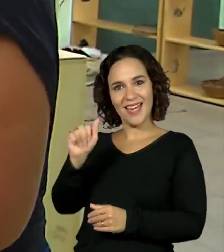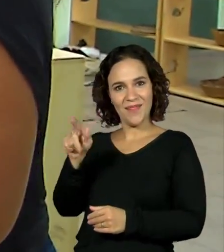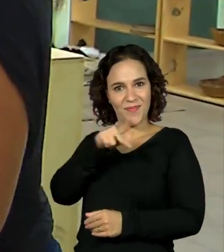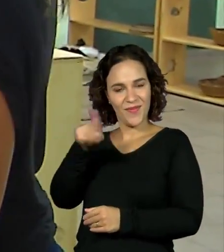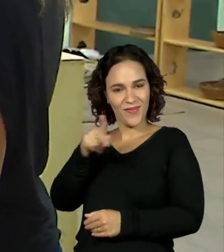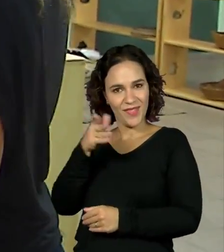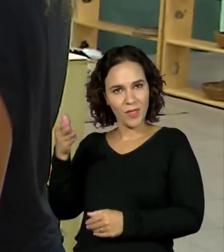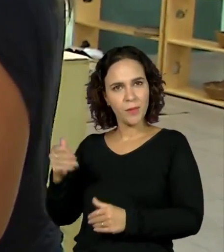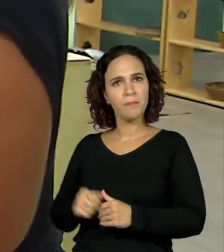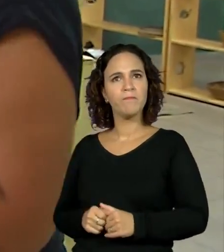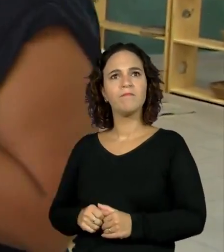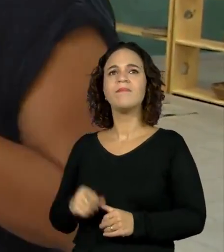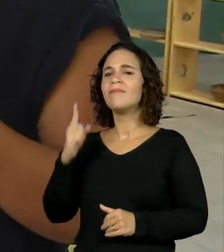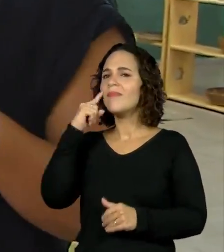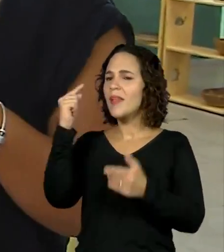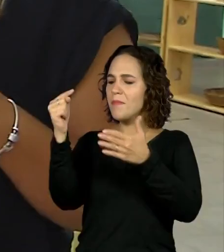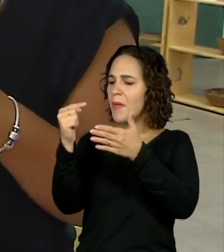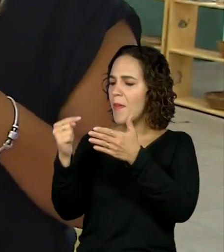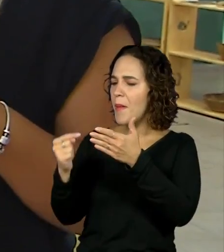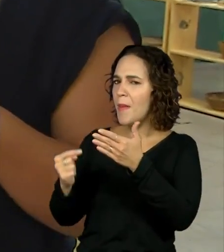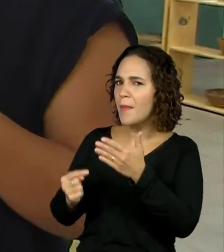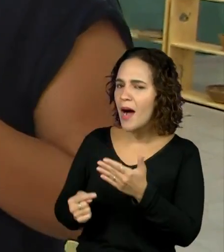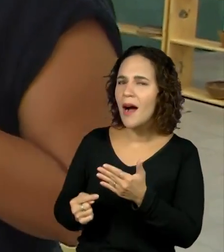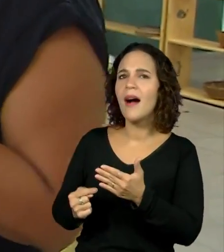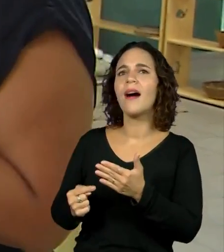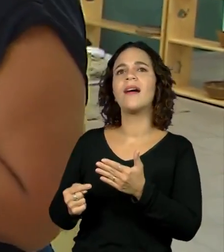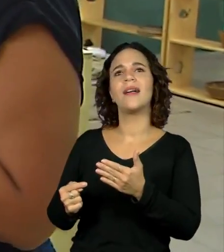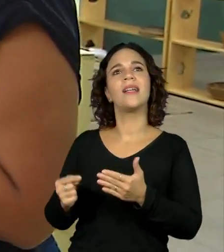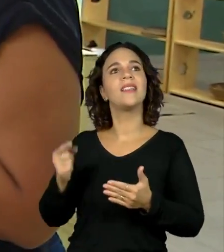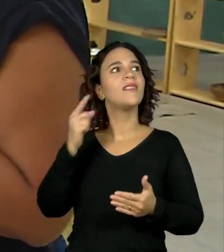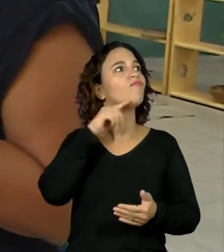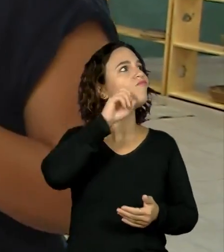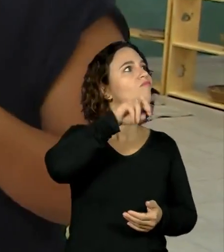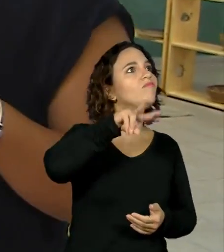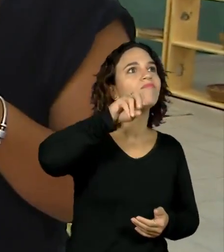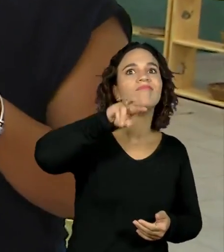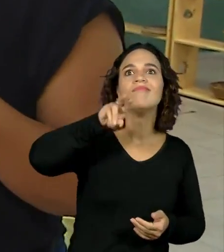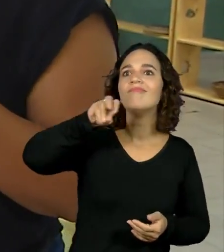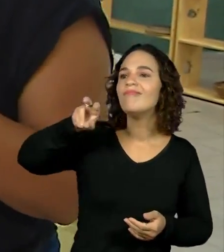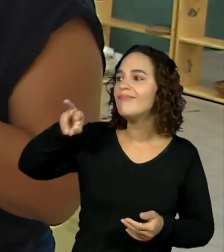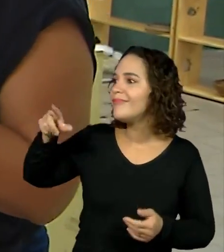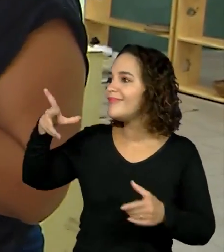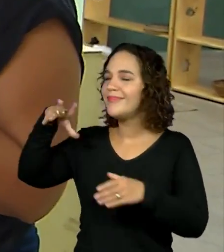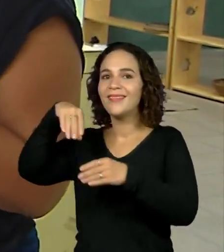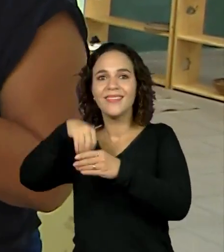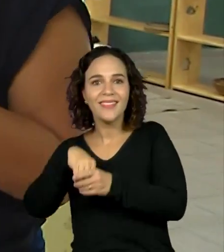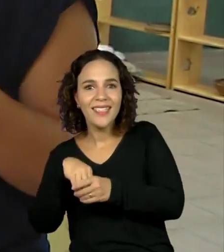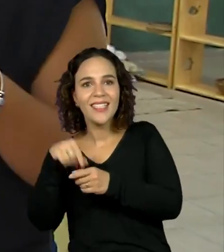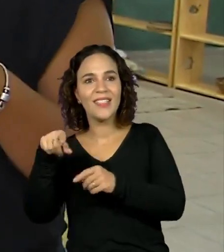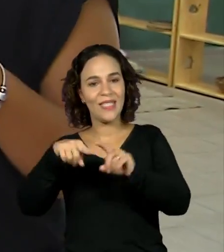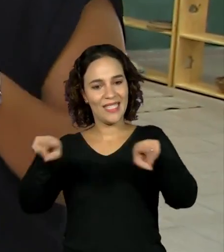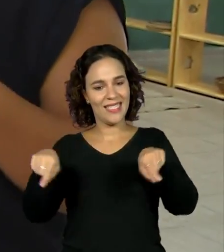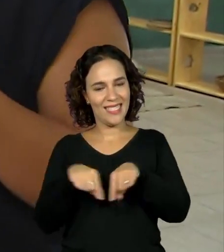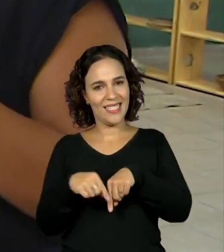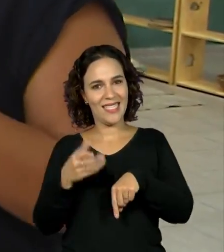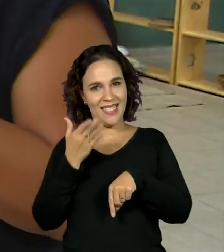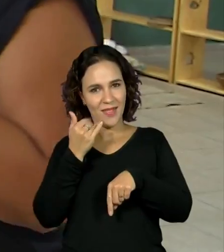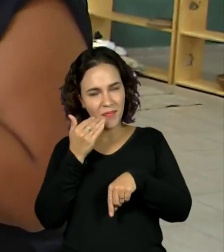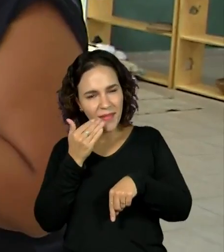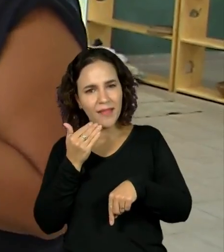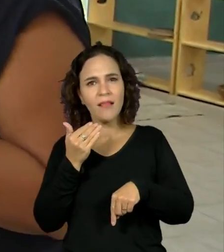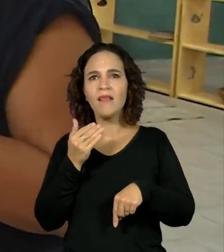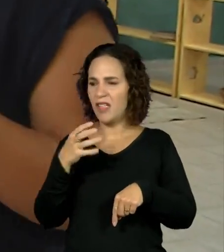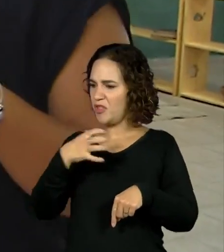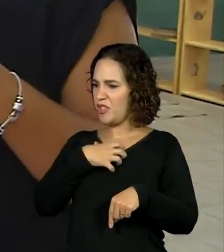Professora, trabalhar esses elementos para que eles existissem todos, né, aqui na sala de alimentação é também um jeito